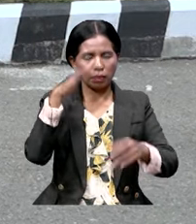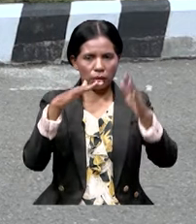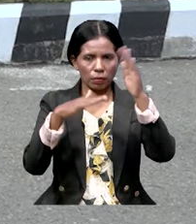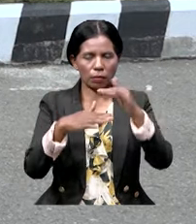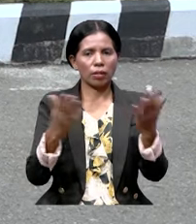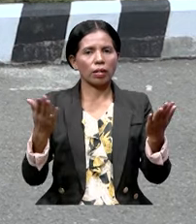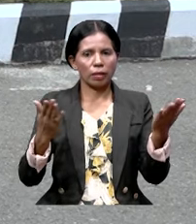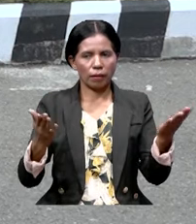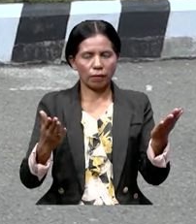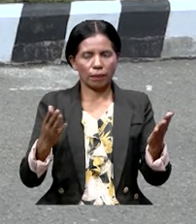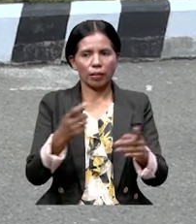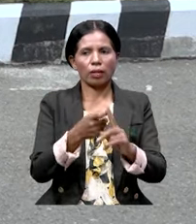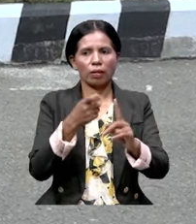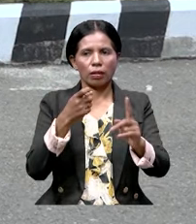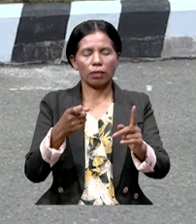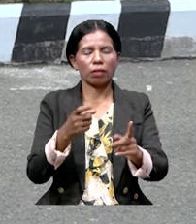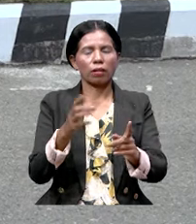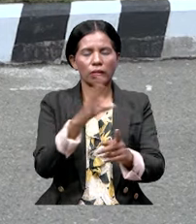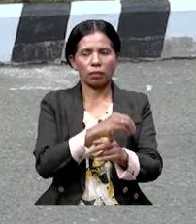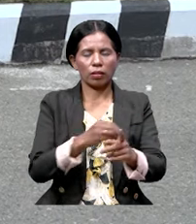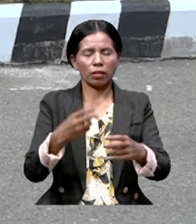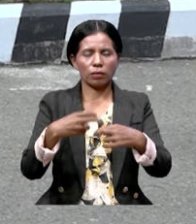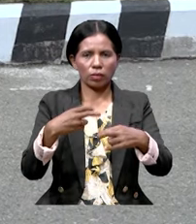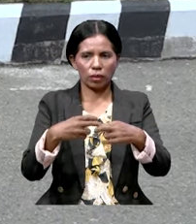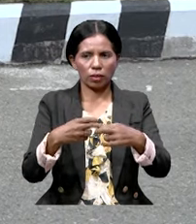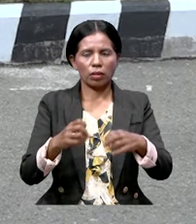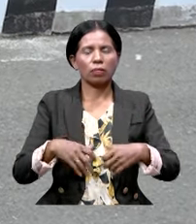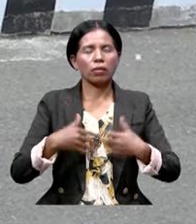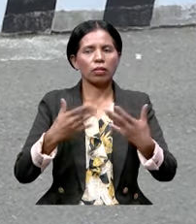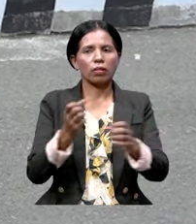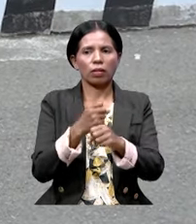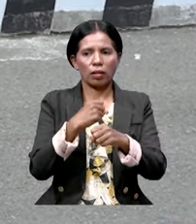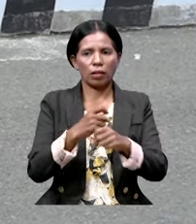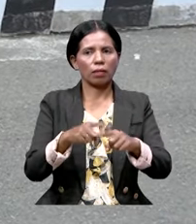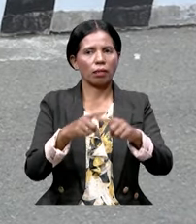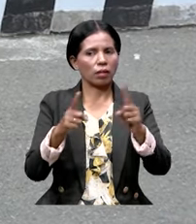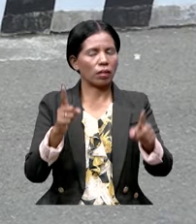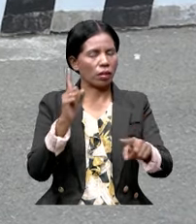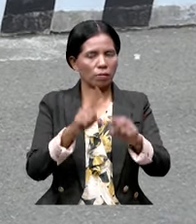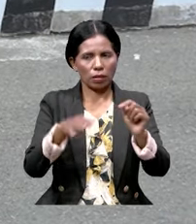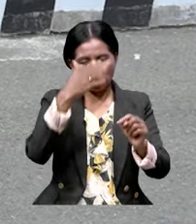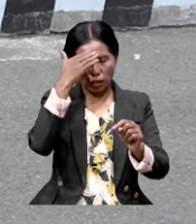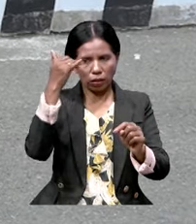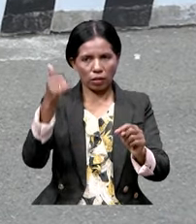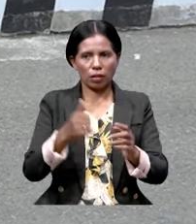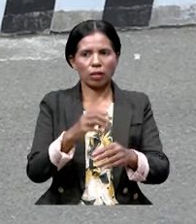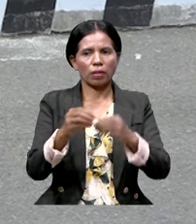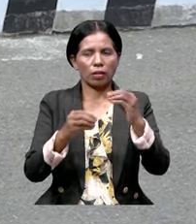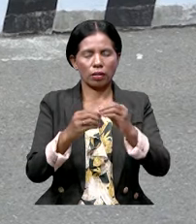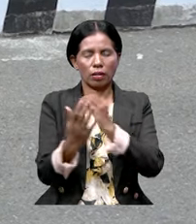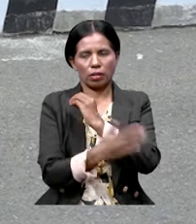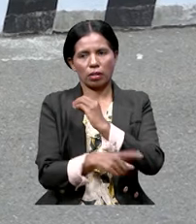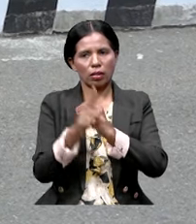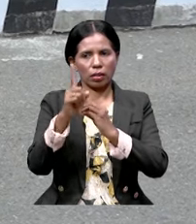nebe, causa, impacto, no unsa soluciona. Maybe labele haluha katak, quando iha nasang